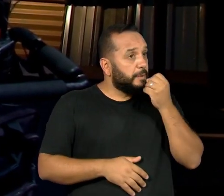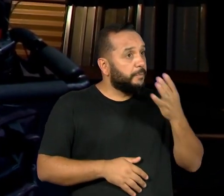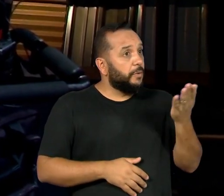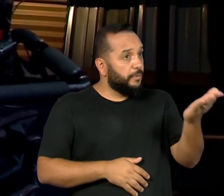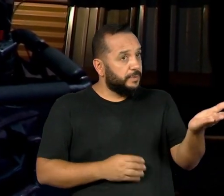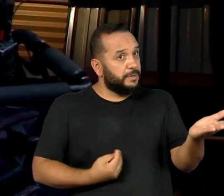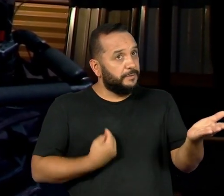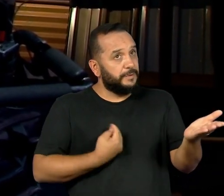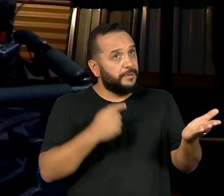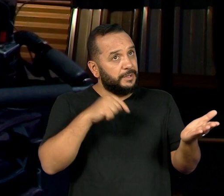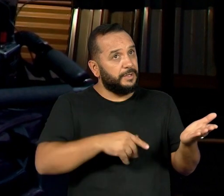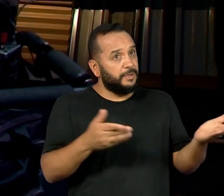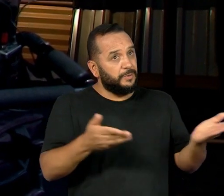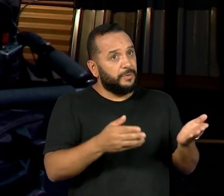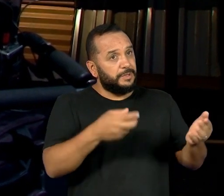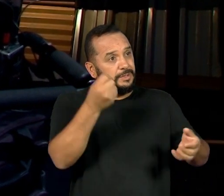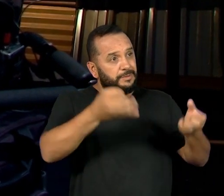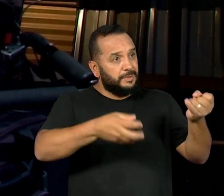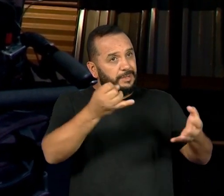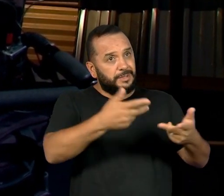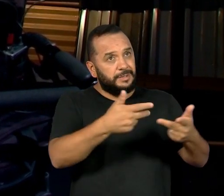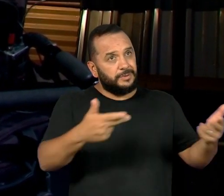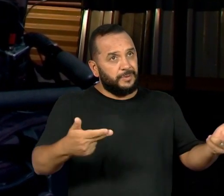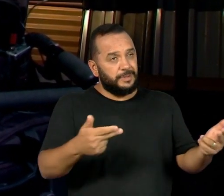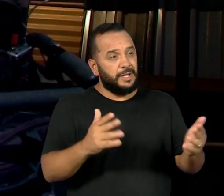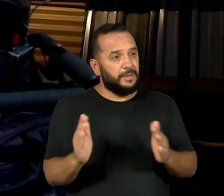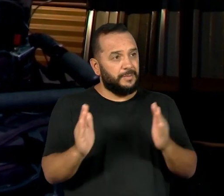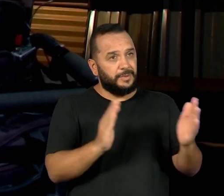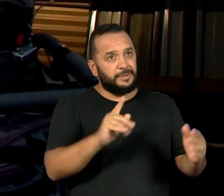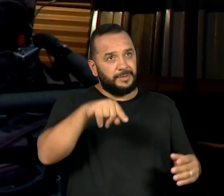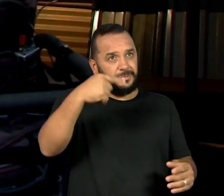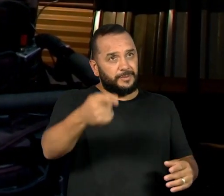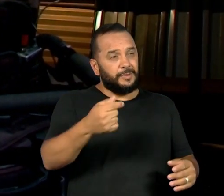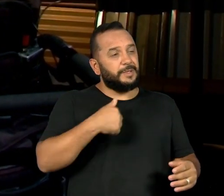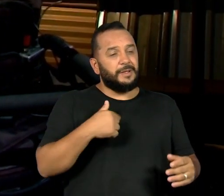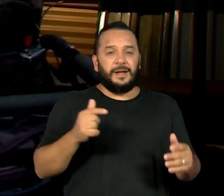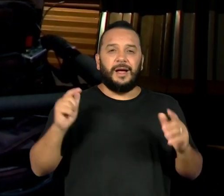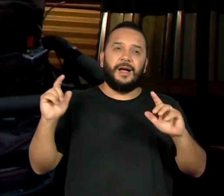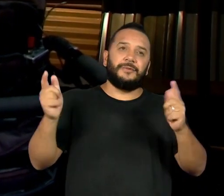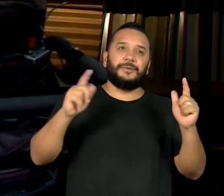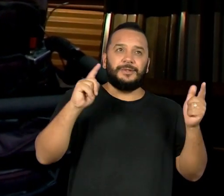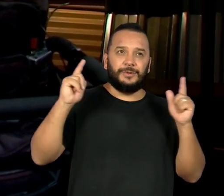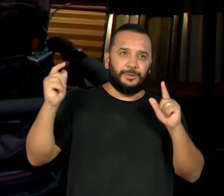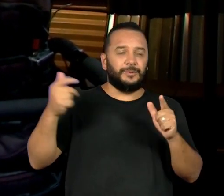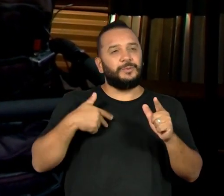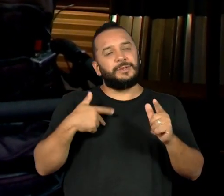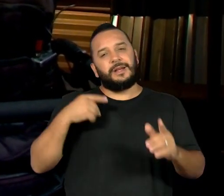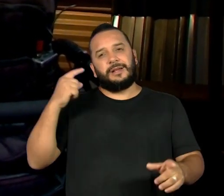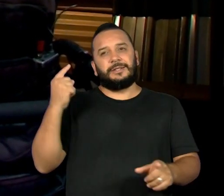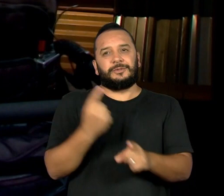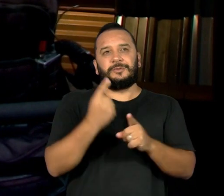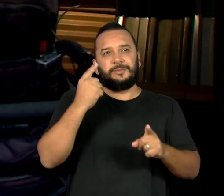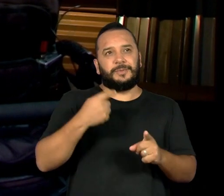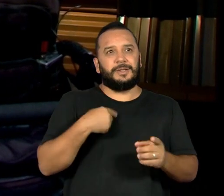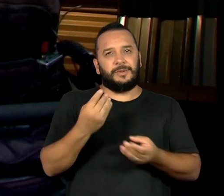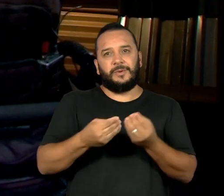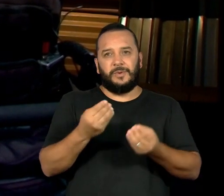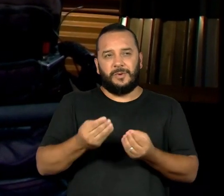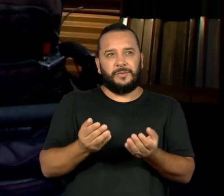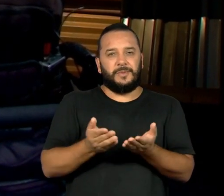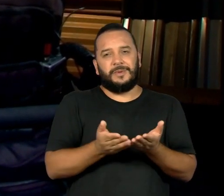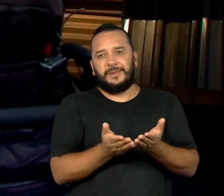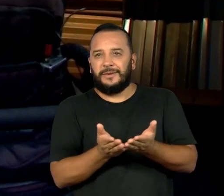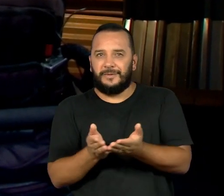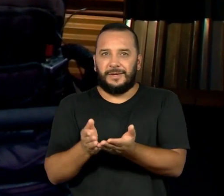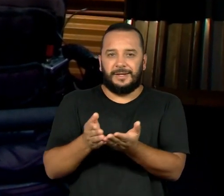hoje, hein, falar essas coisas. No próximo bloco, as aventuras, solavancos e descobertas da navegação